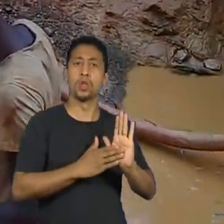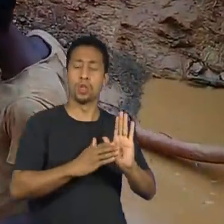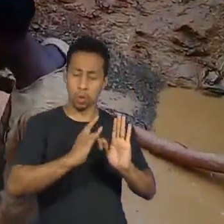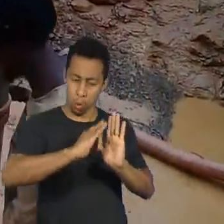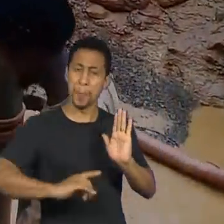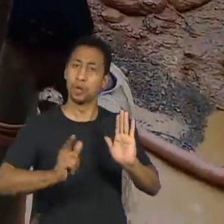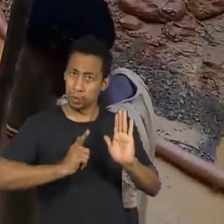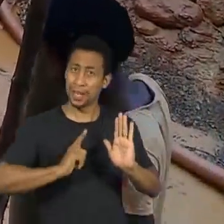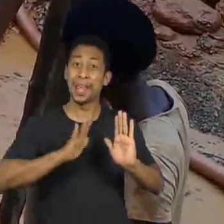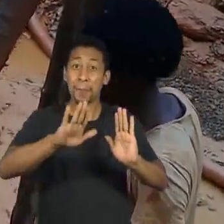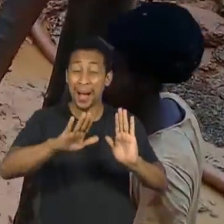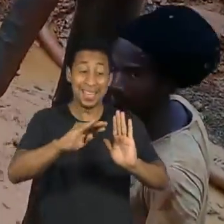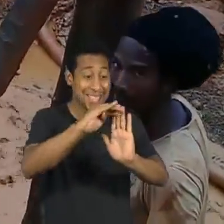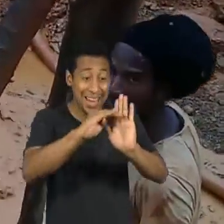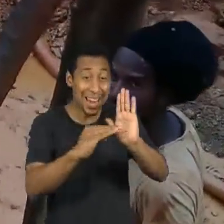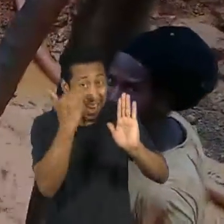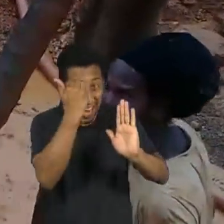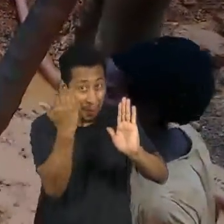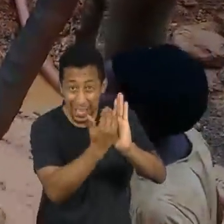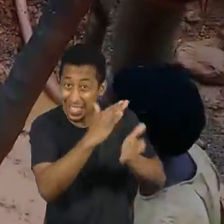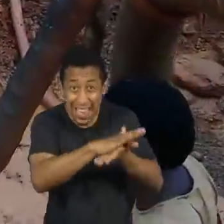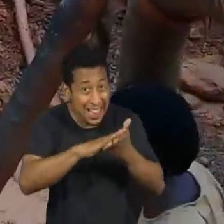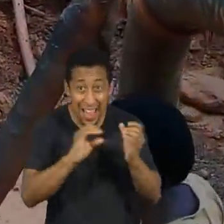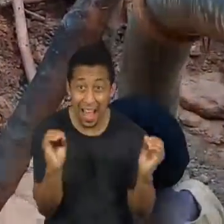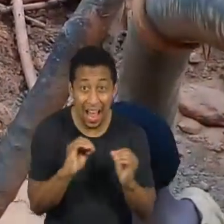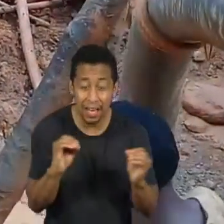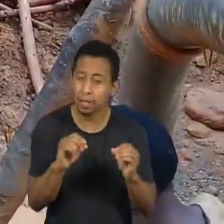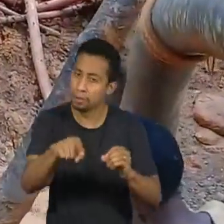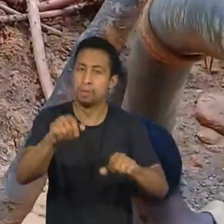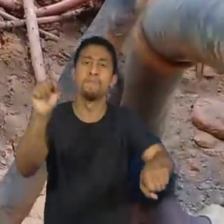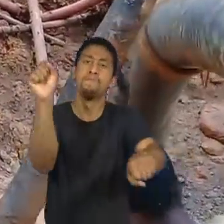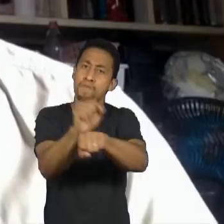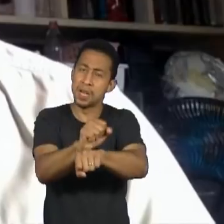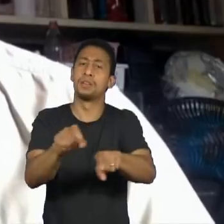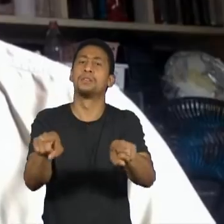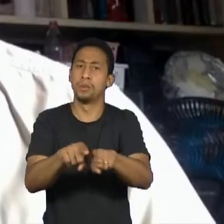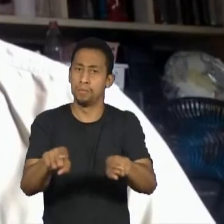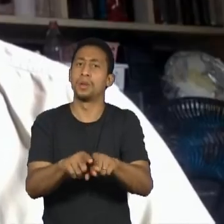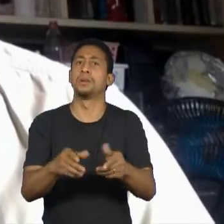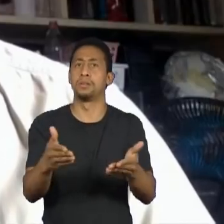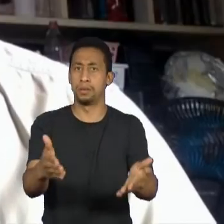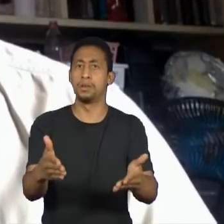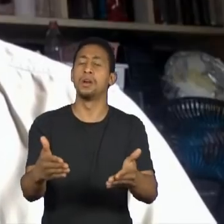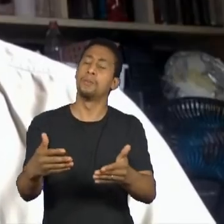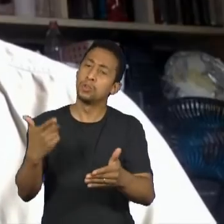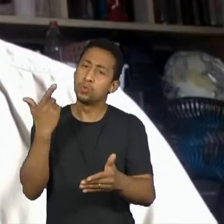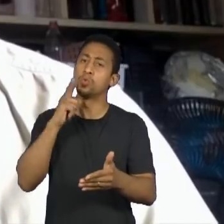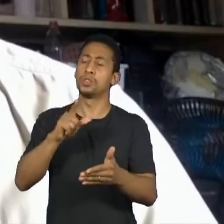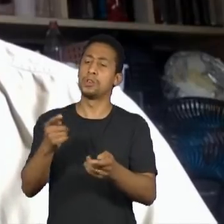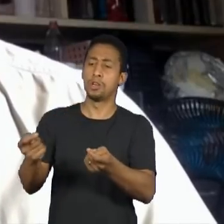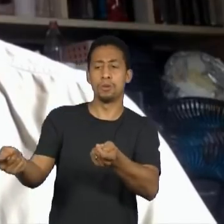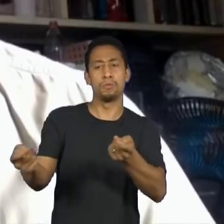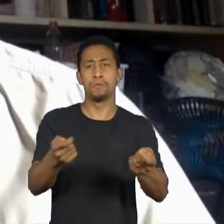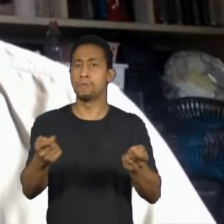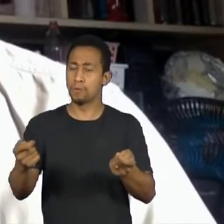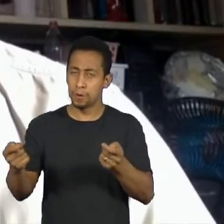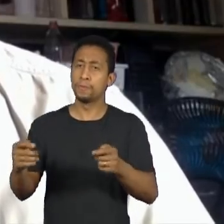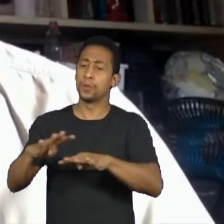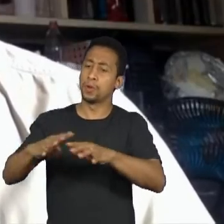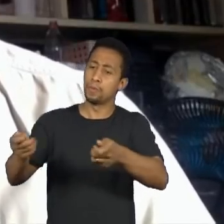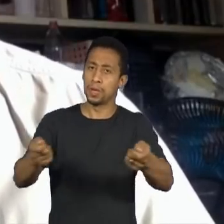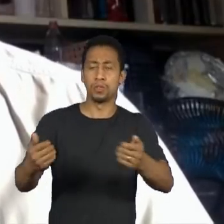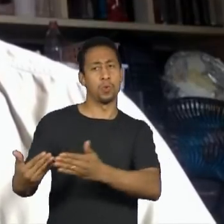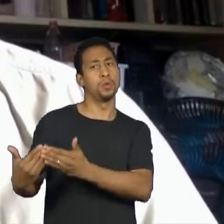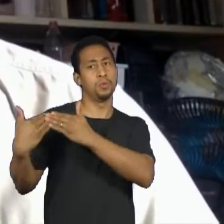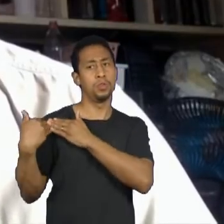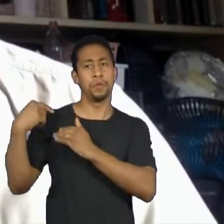de exploração originais, eles precisam ser parados também para que a gente possa ter uma mineração mais responsável